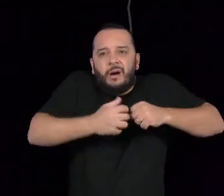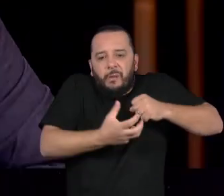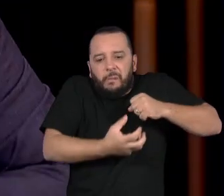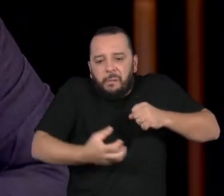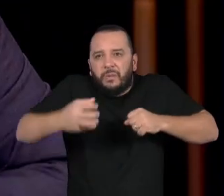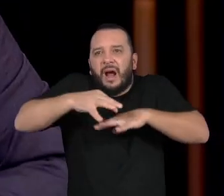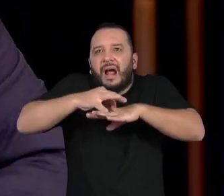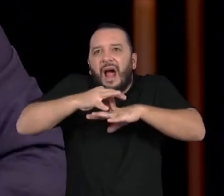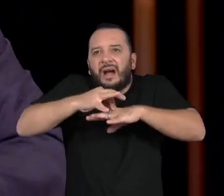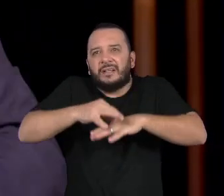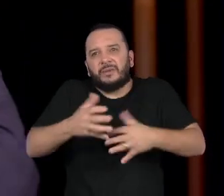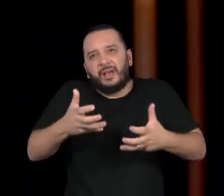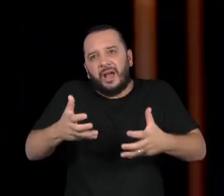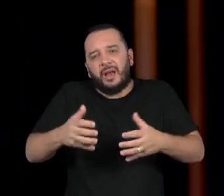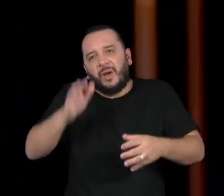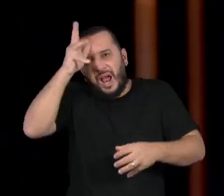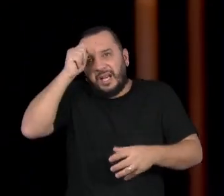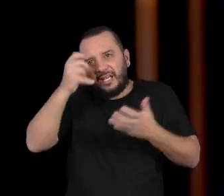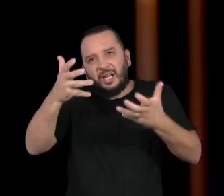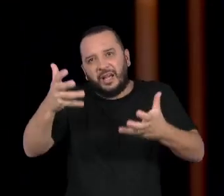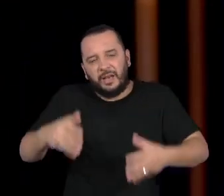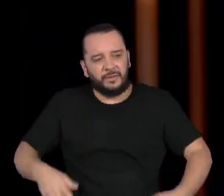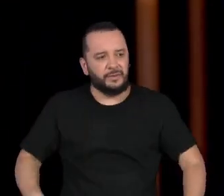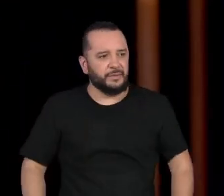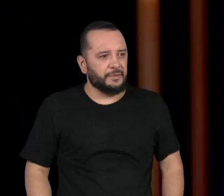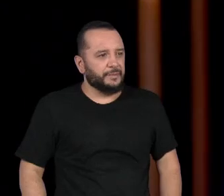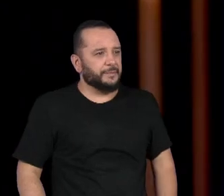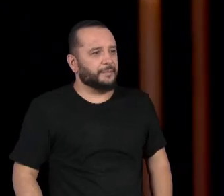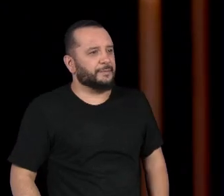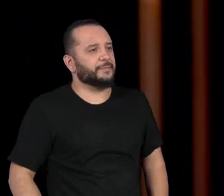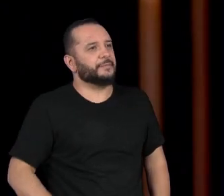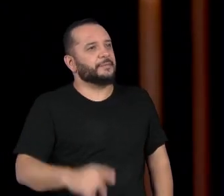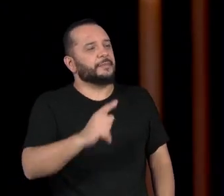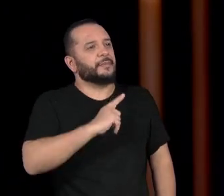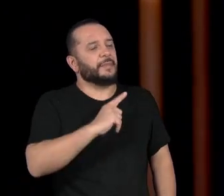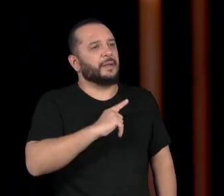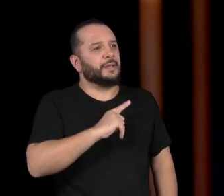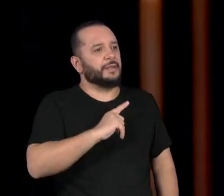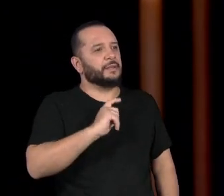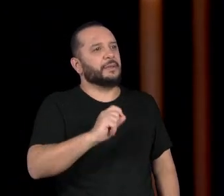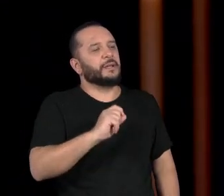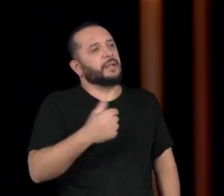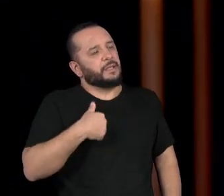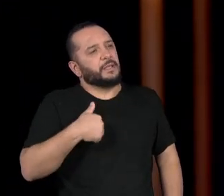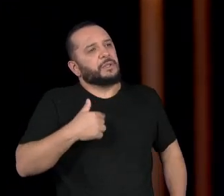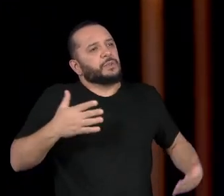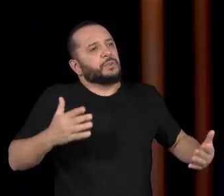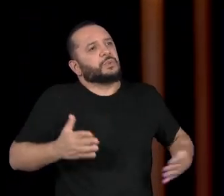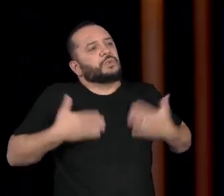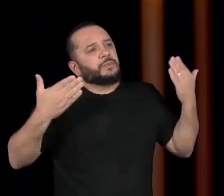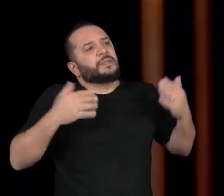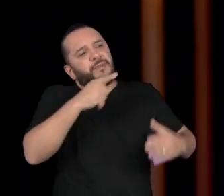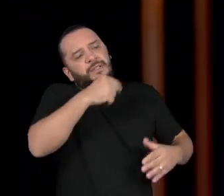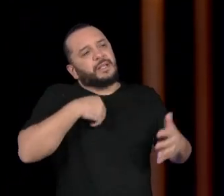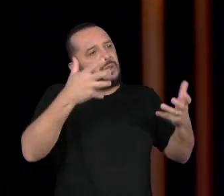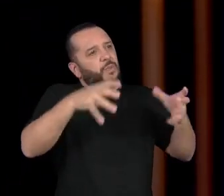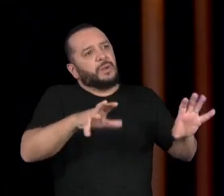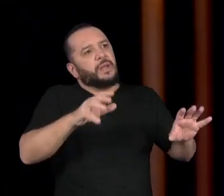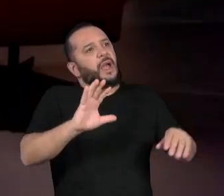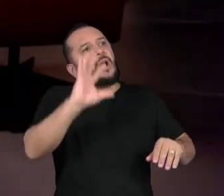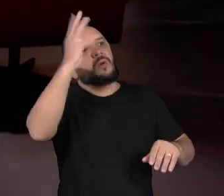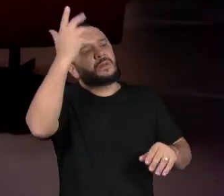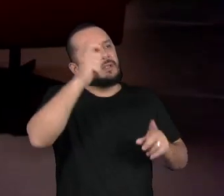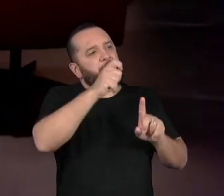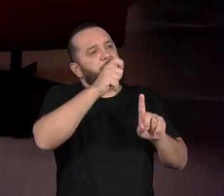aí eu abri esse bloco aqui falando em surpresas né eleitorais O que que você não quer que aconteça em